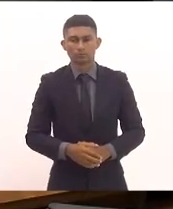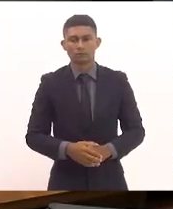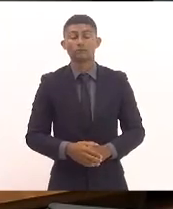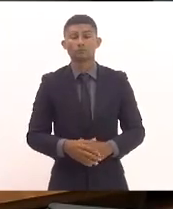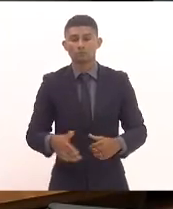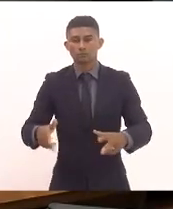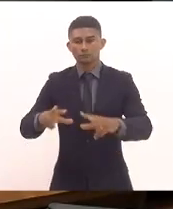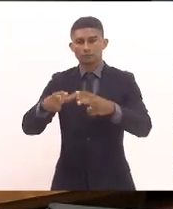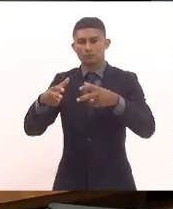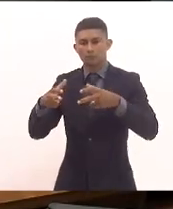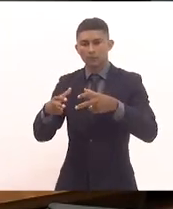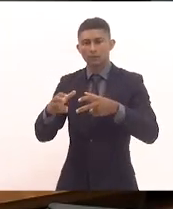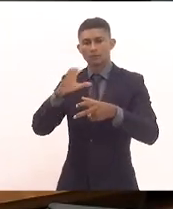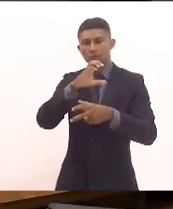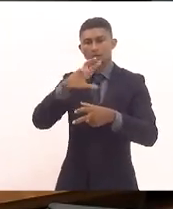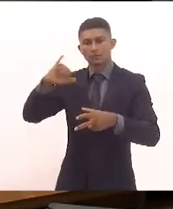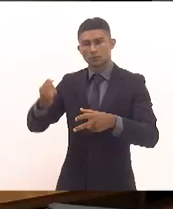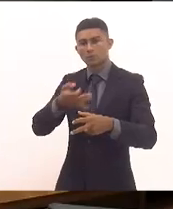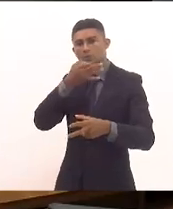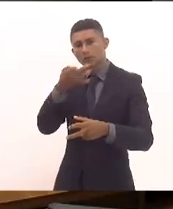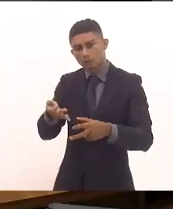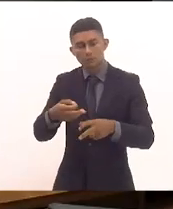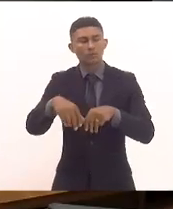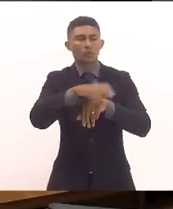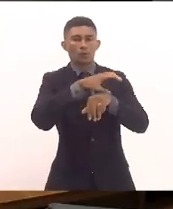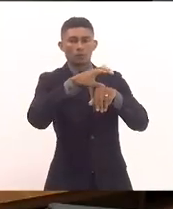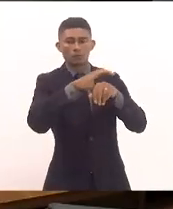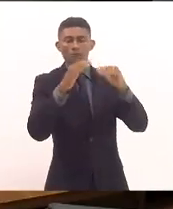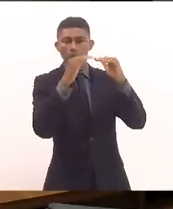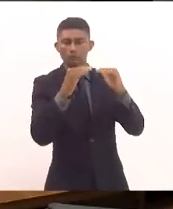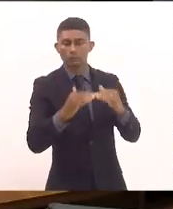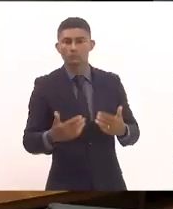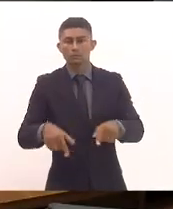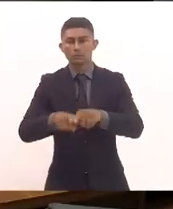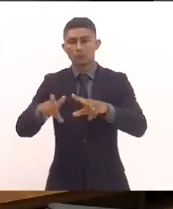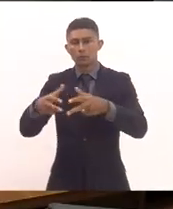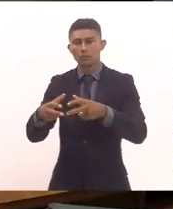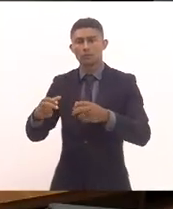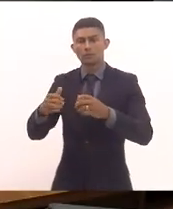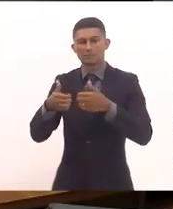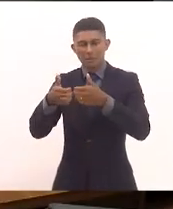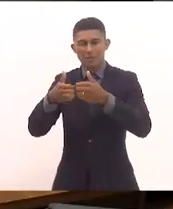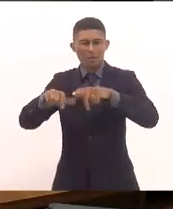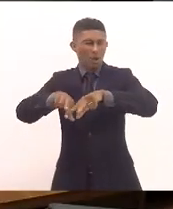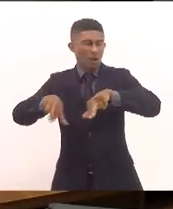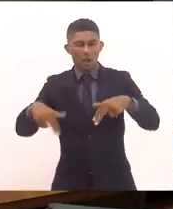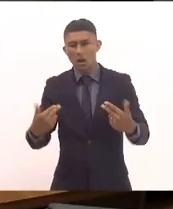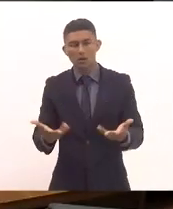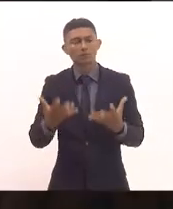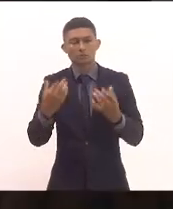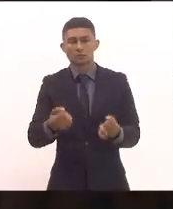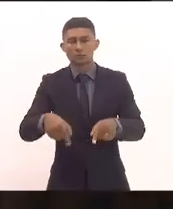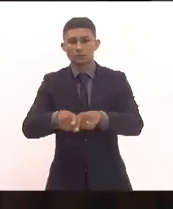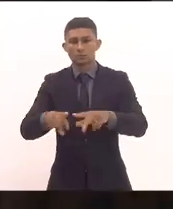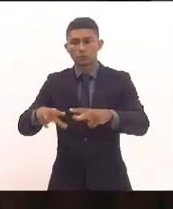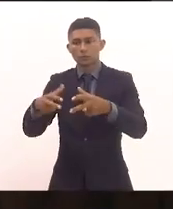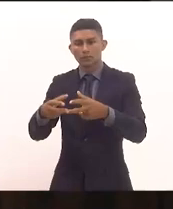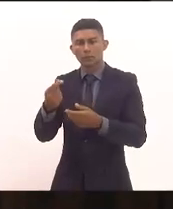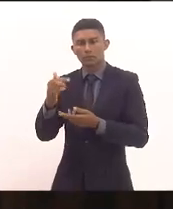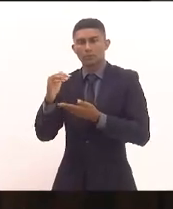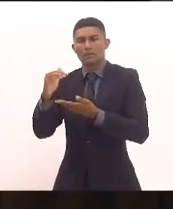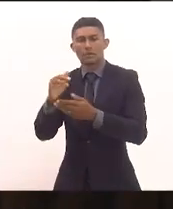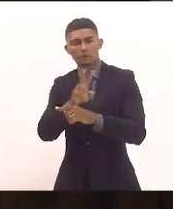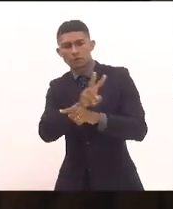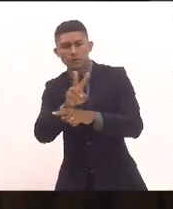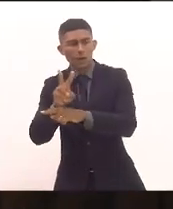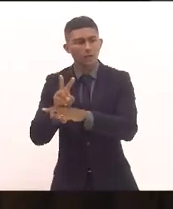Pareceres da Comissão de Constituição e Justiça. Pela condicionalidade, transporte favorável, de assuntos municipais, desenvolvimento regional favorável, de orçamento, finanças,